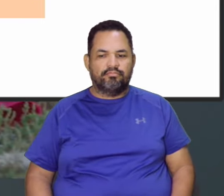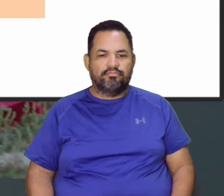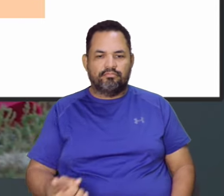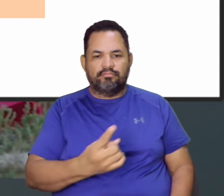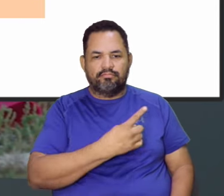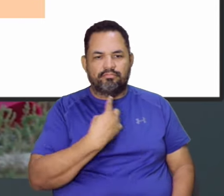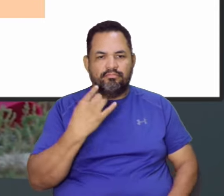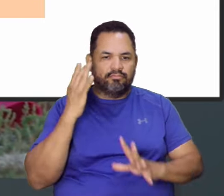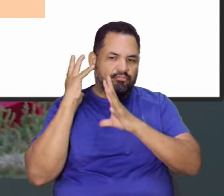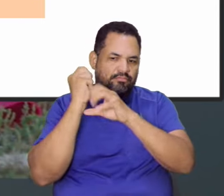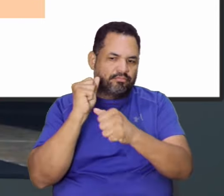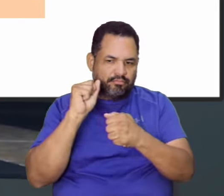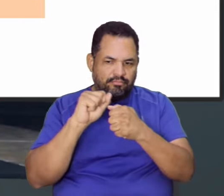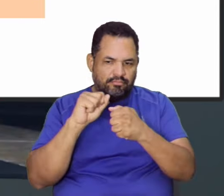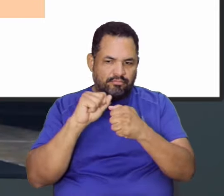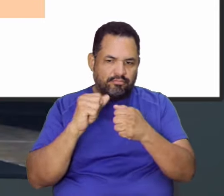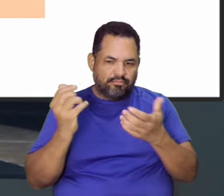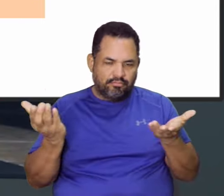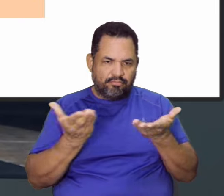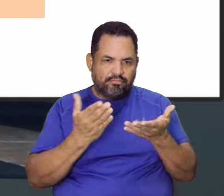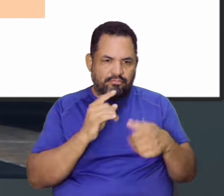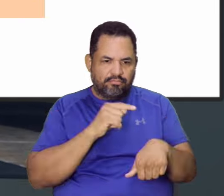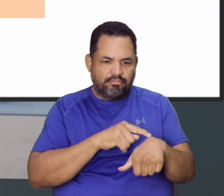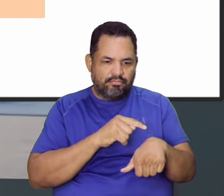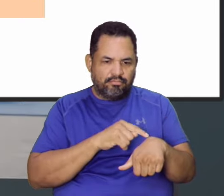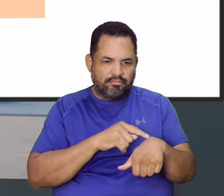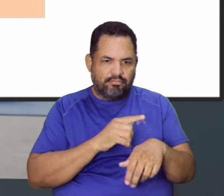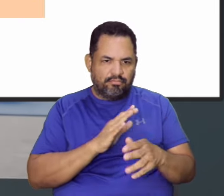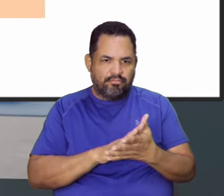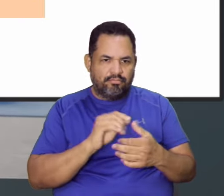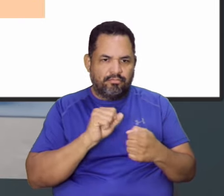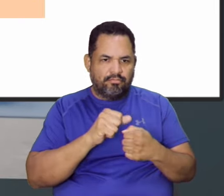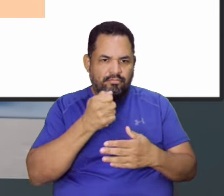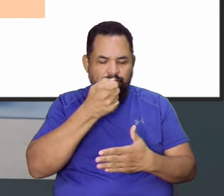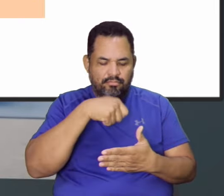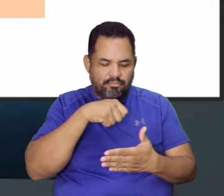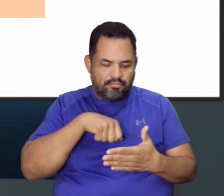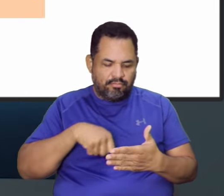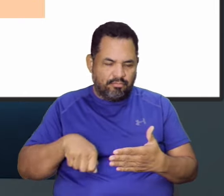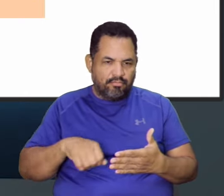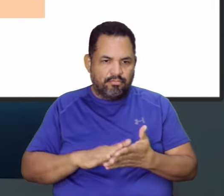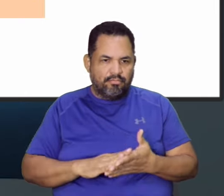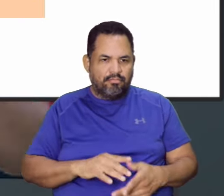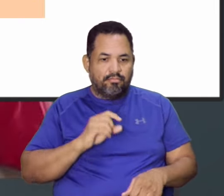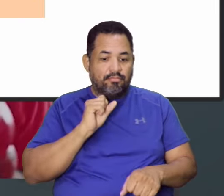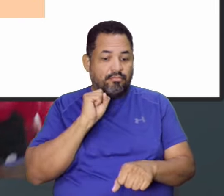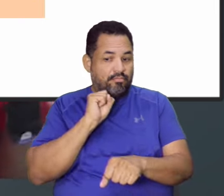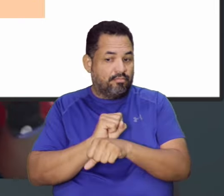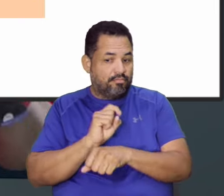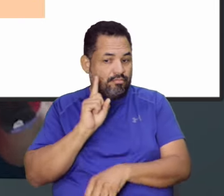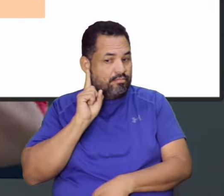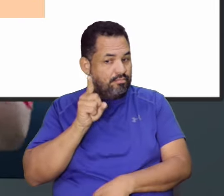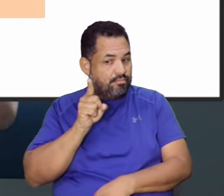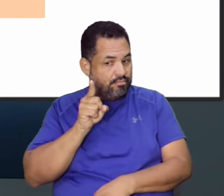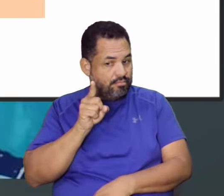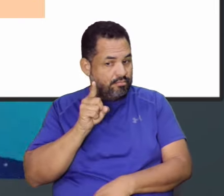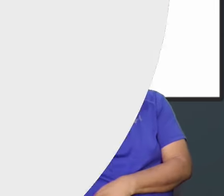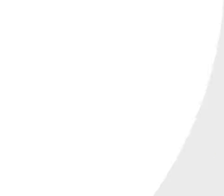Nossa revisão foi feita agora é momento de rodar a vinheta e a gente fazer a correção dos exercícios te aguardo hein